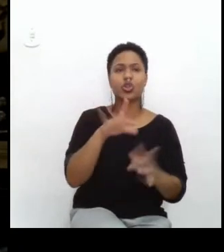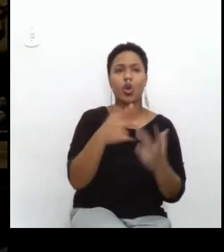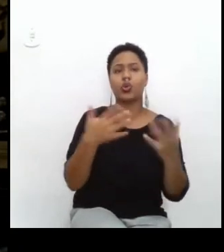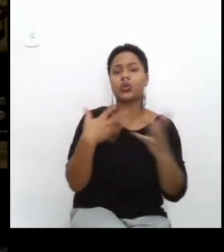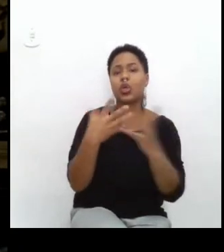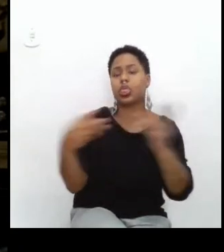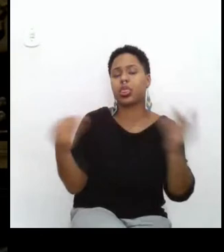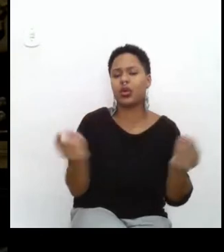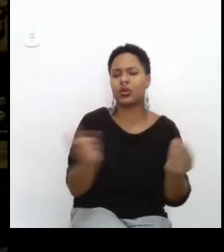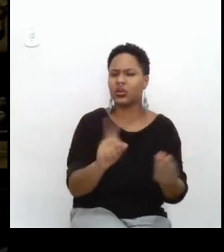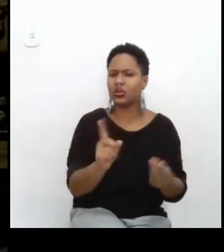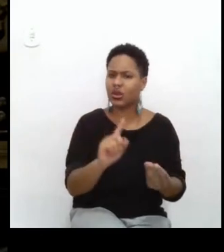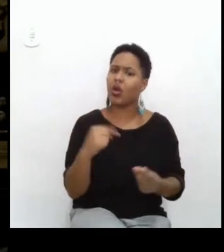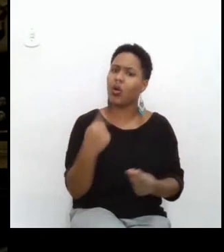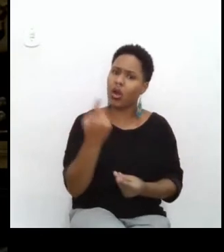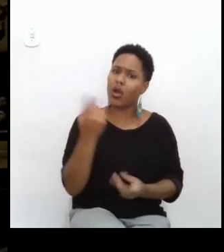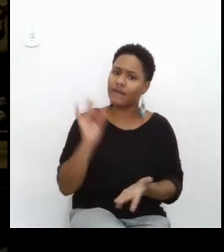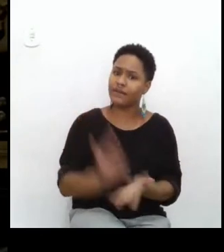sei